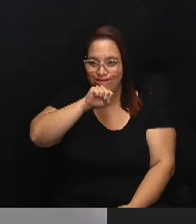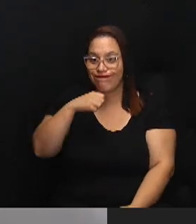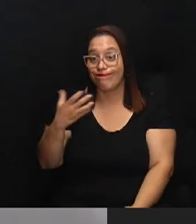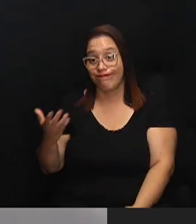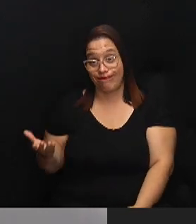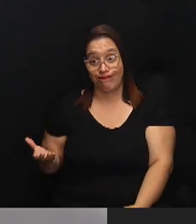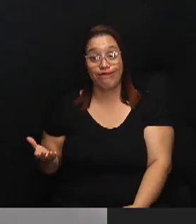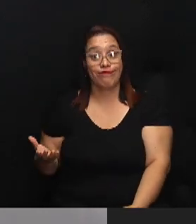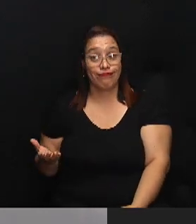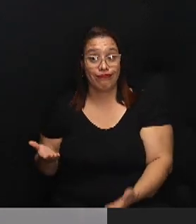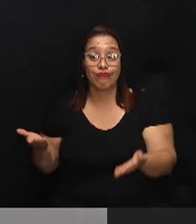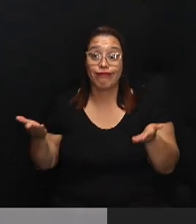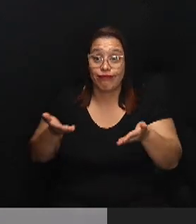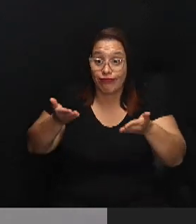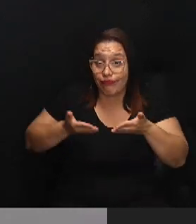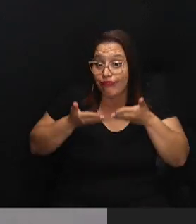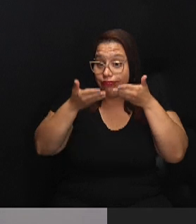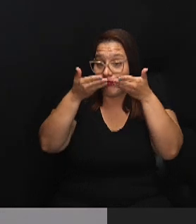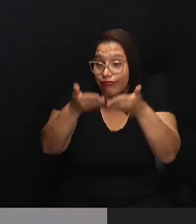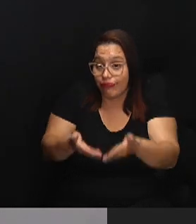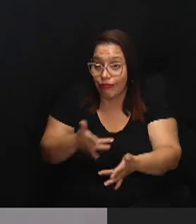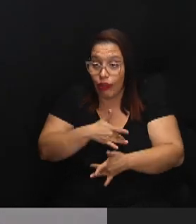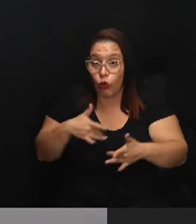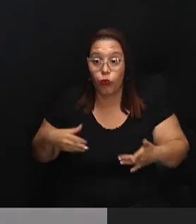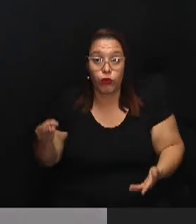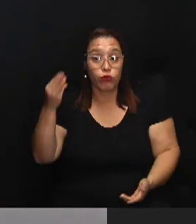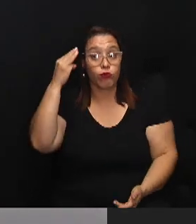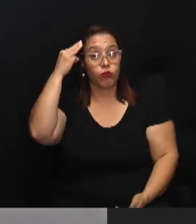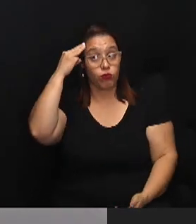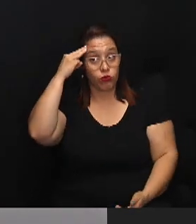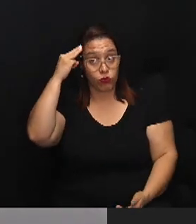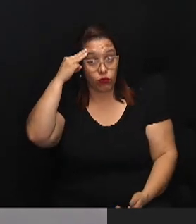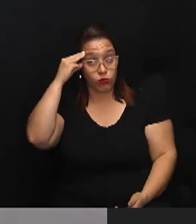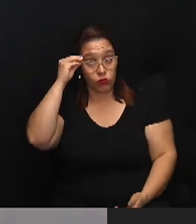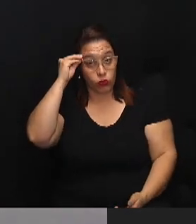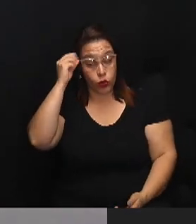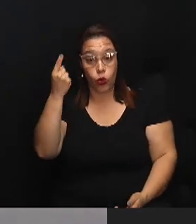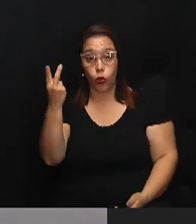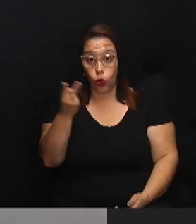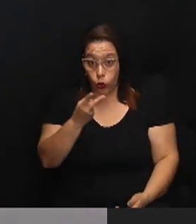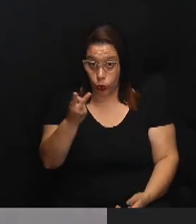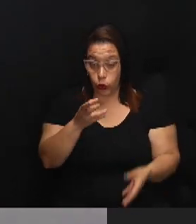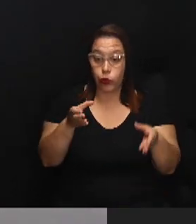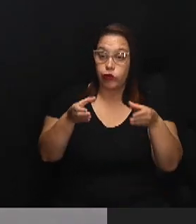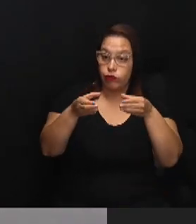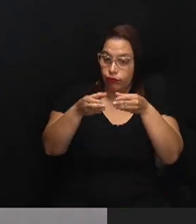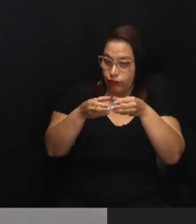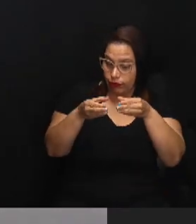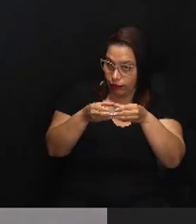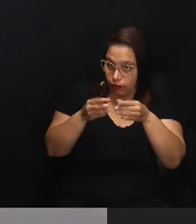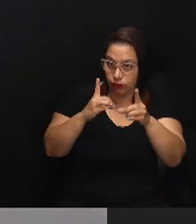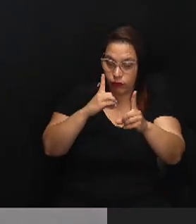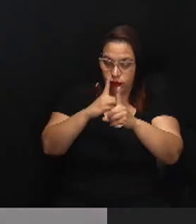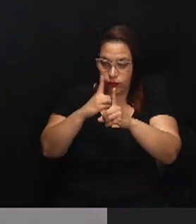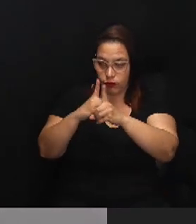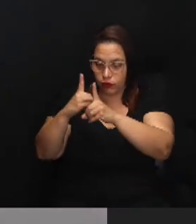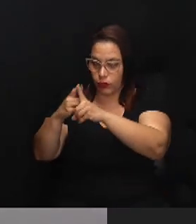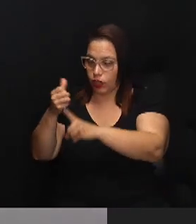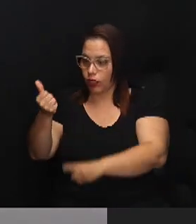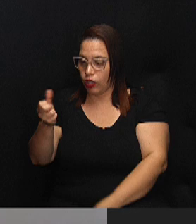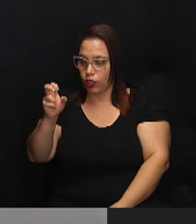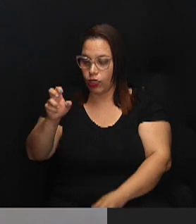gente tem hoje, oferece um núcleo de saúde mental, a gente tem 2 grupos que fazem encontros